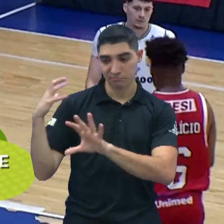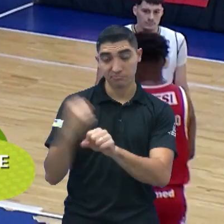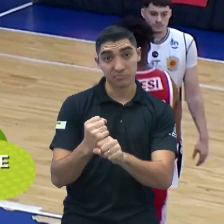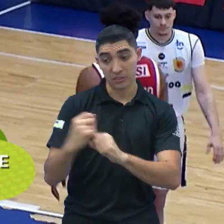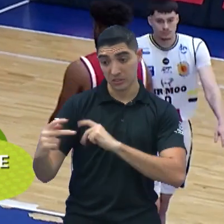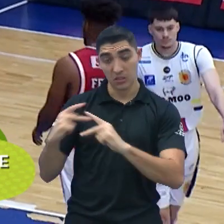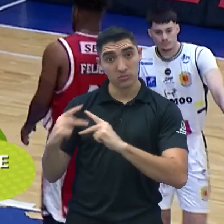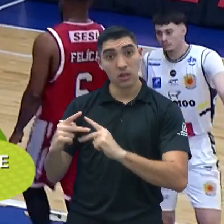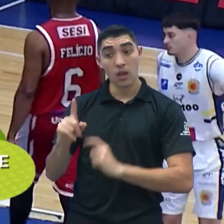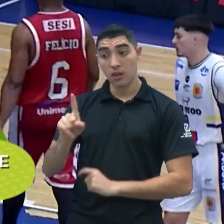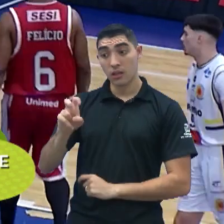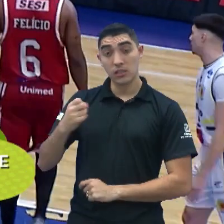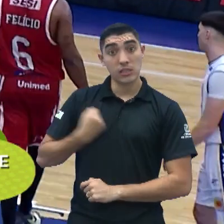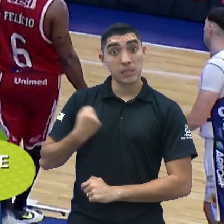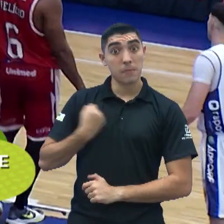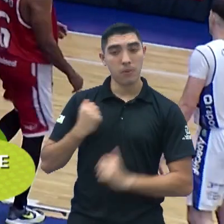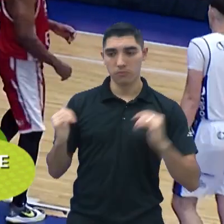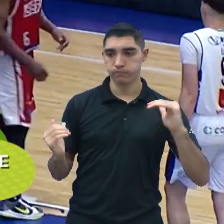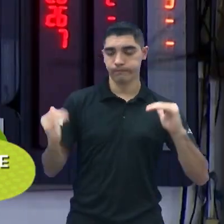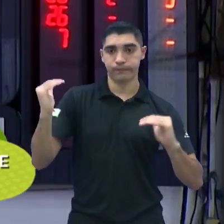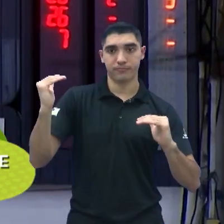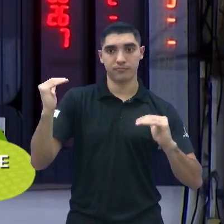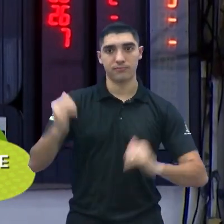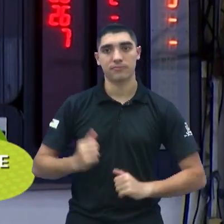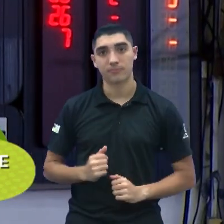mantendo 15 pontos à frente no placar,